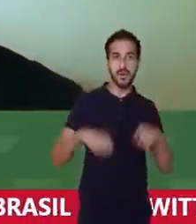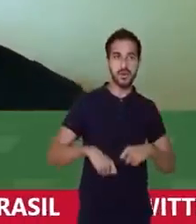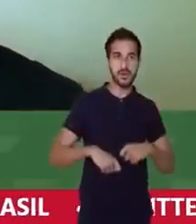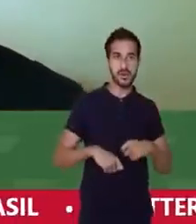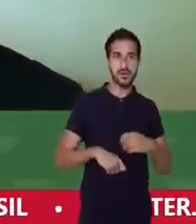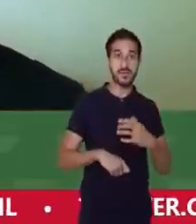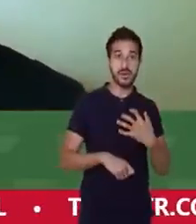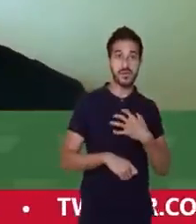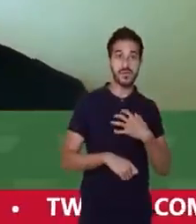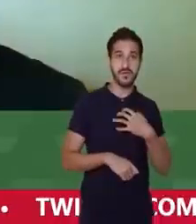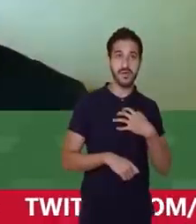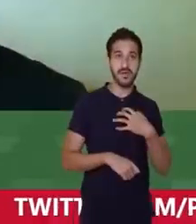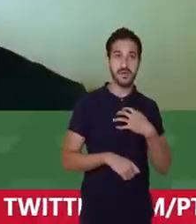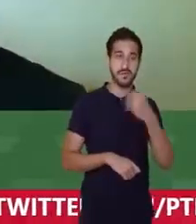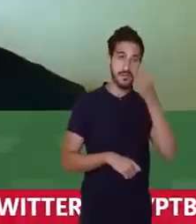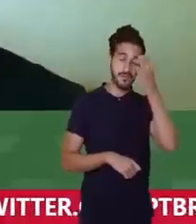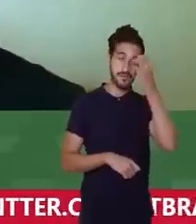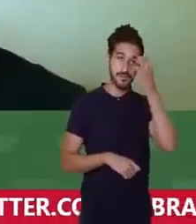alternativas, né,